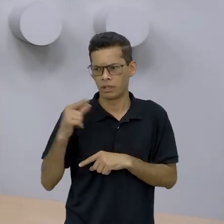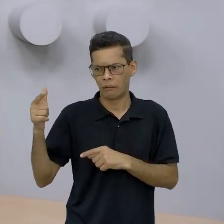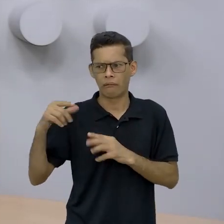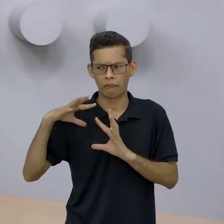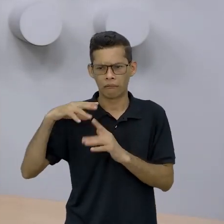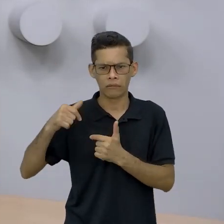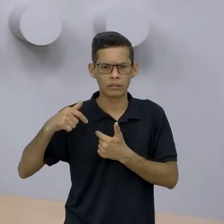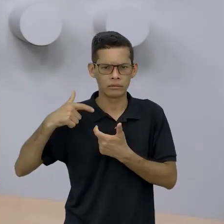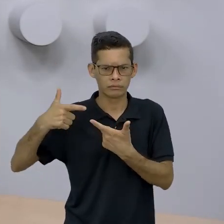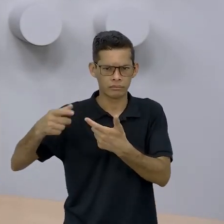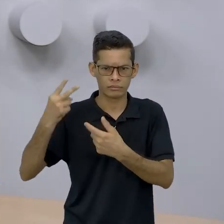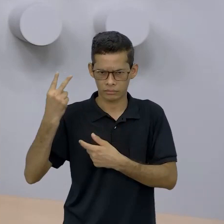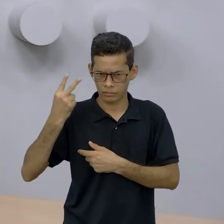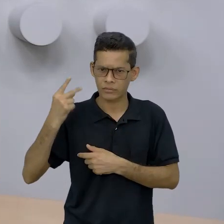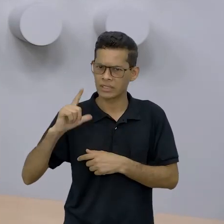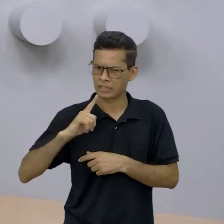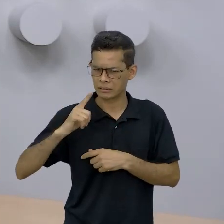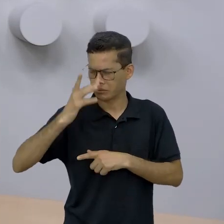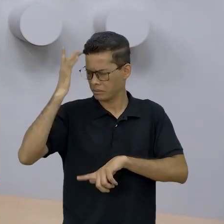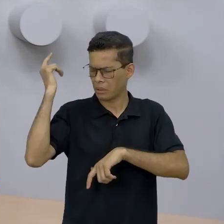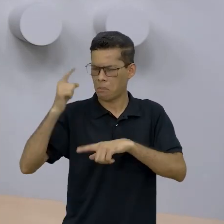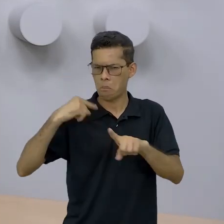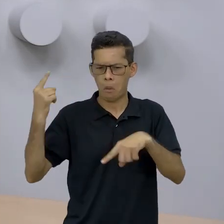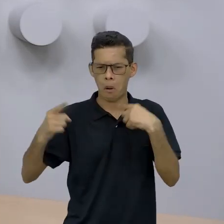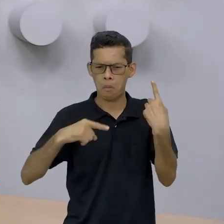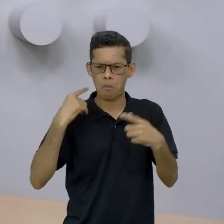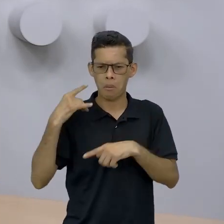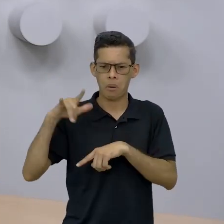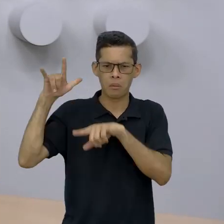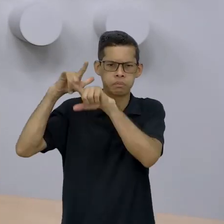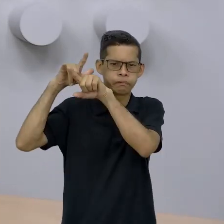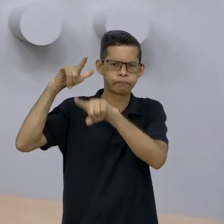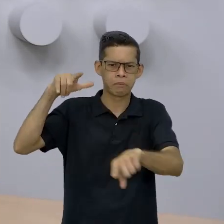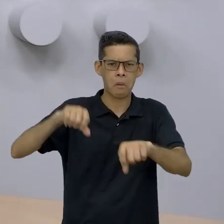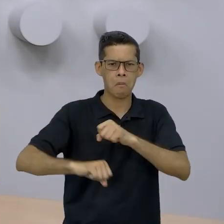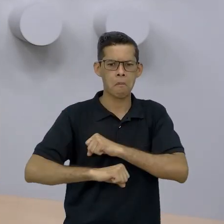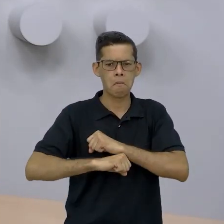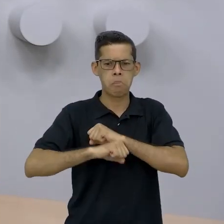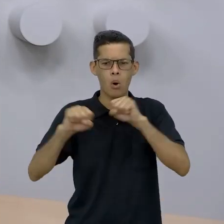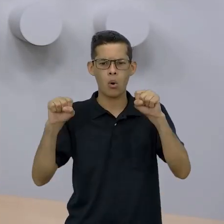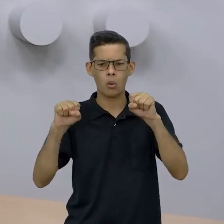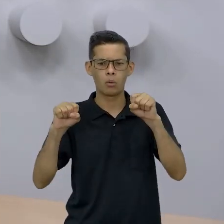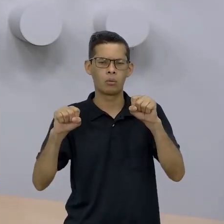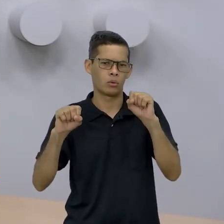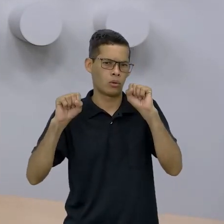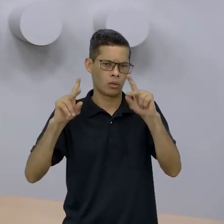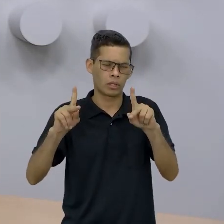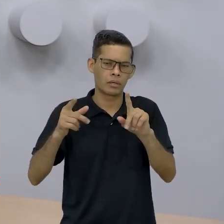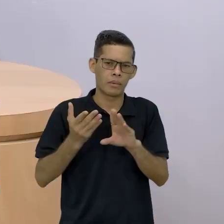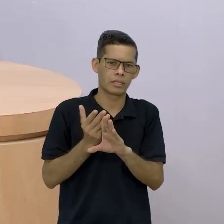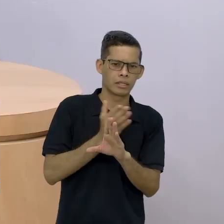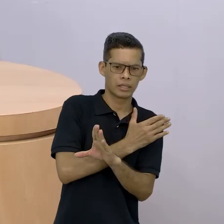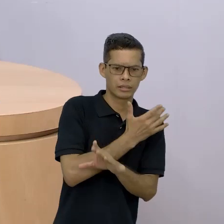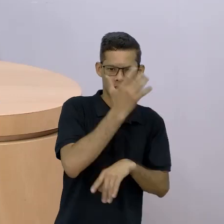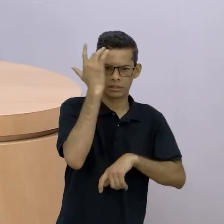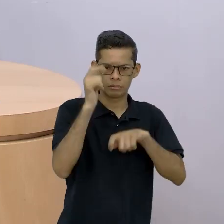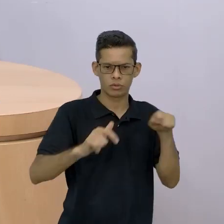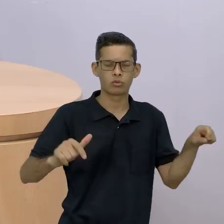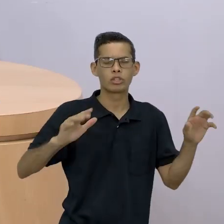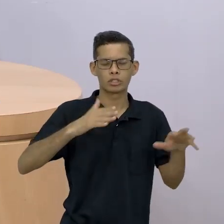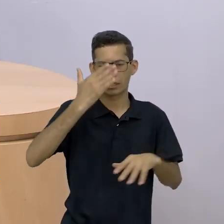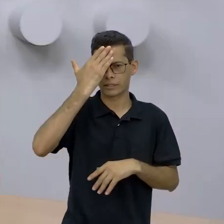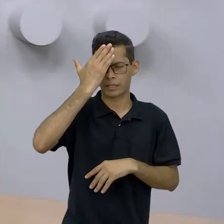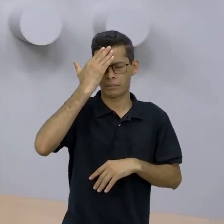atômica, teve holocausto, teve um poder tecnológico de destruição muito maior. Só que as pessoas já sabiam o que ia acontecer.